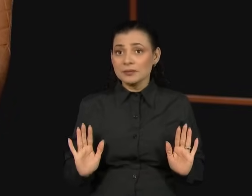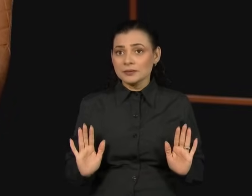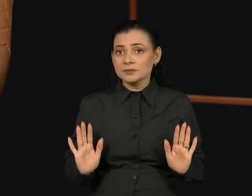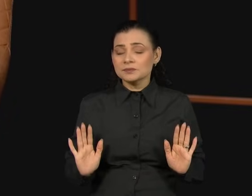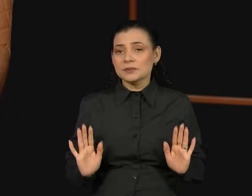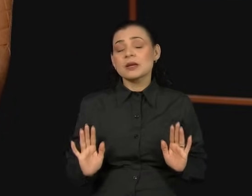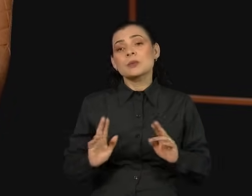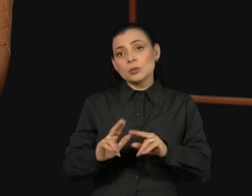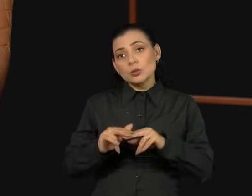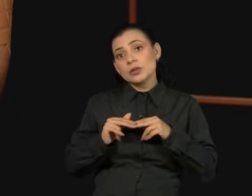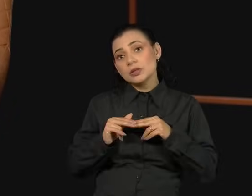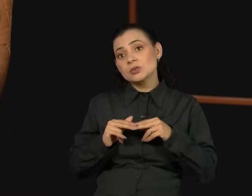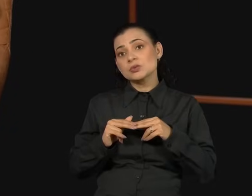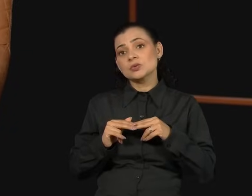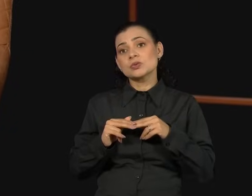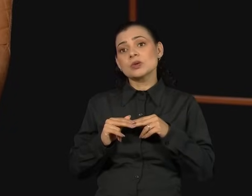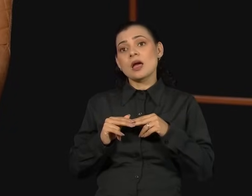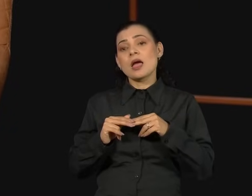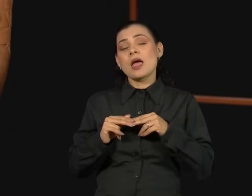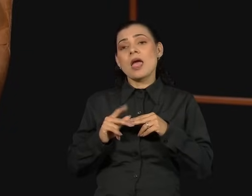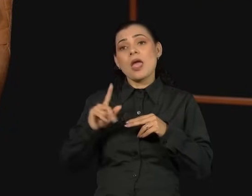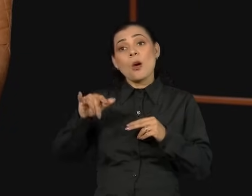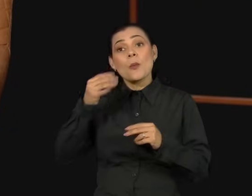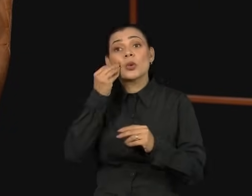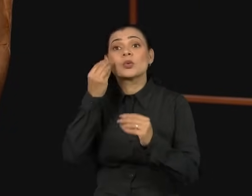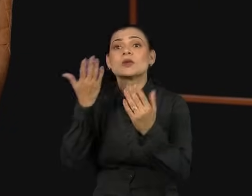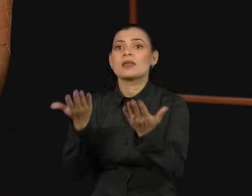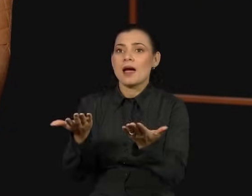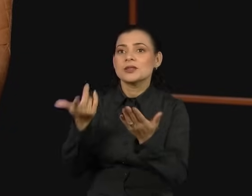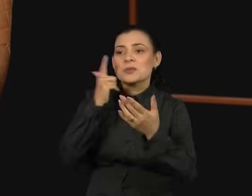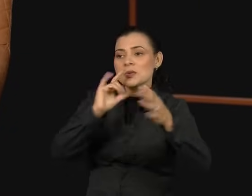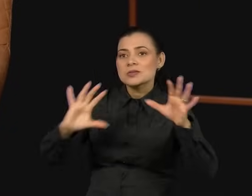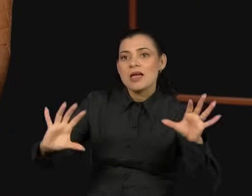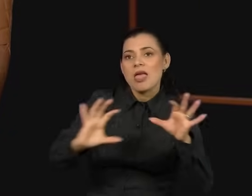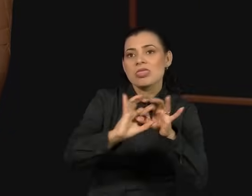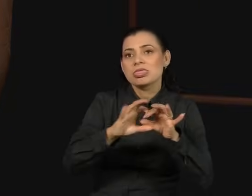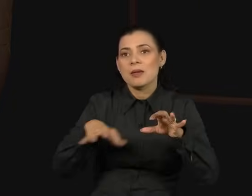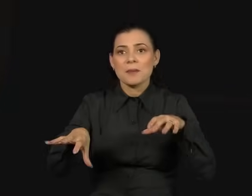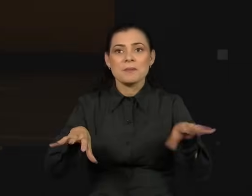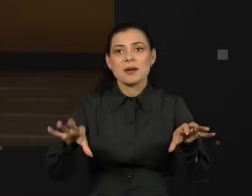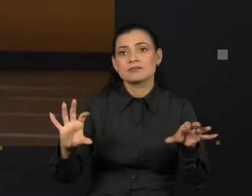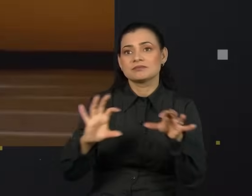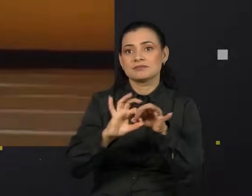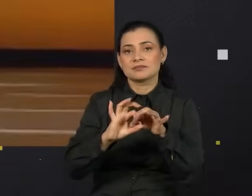Então foi uma oportunidade de ligar essas coisas. Né?